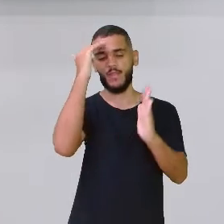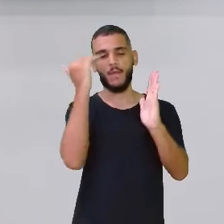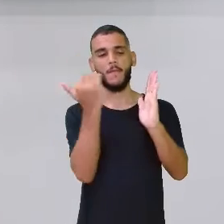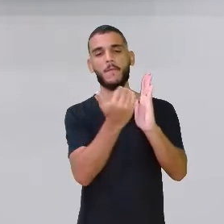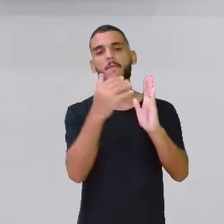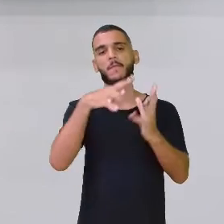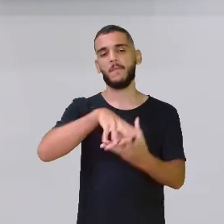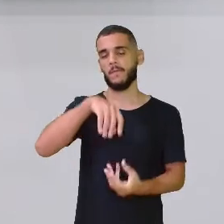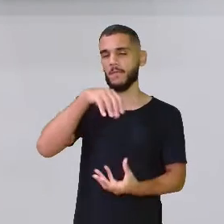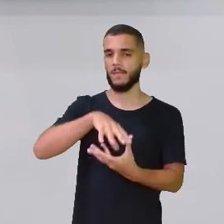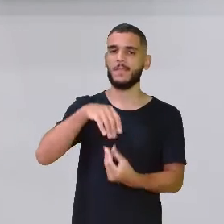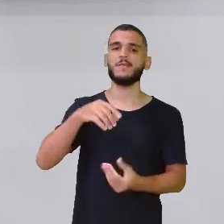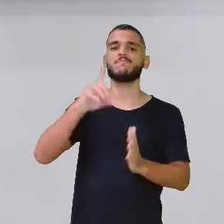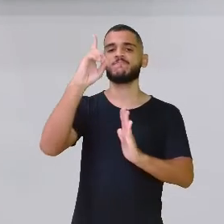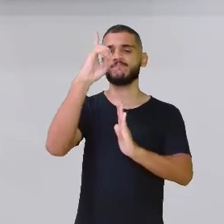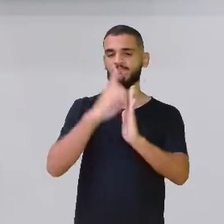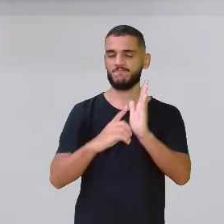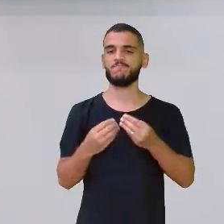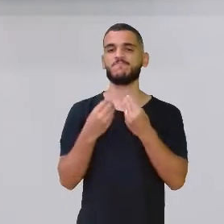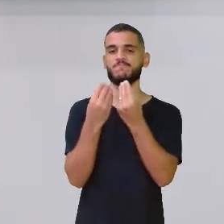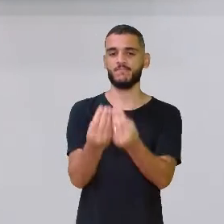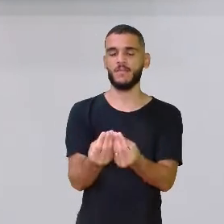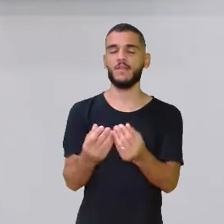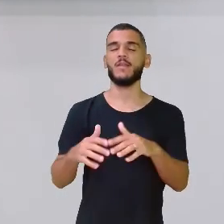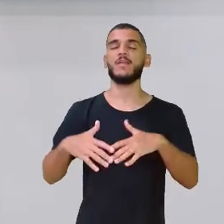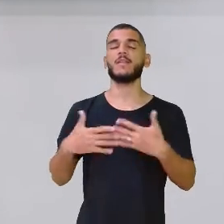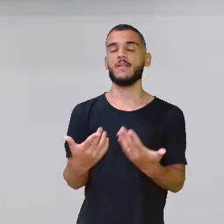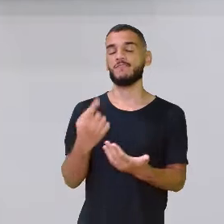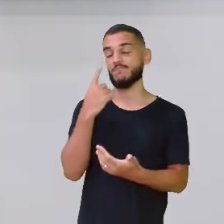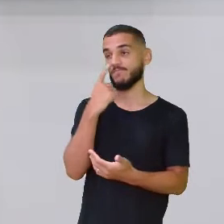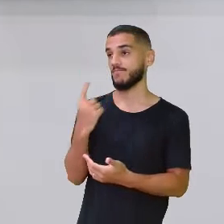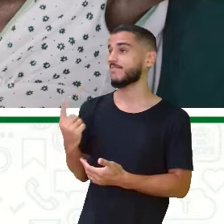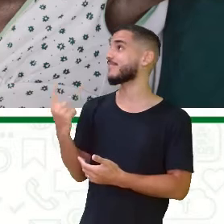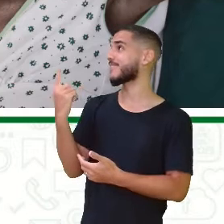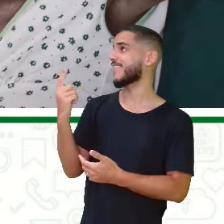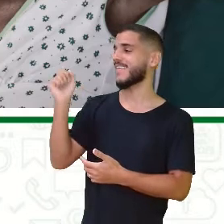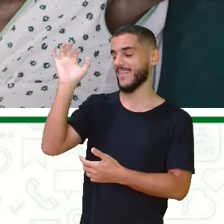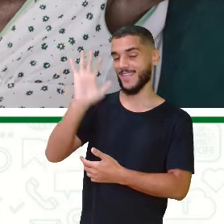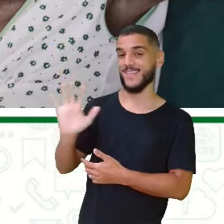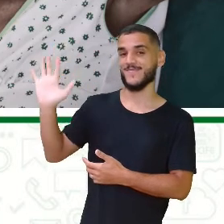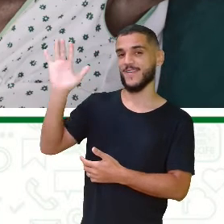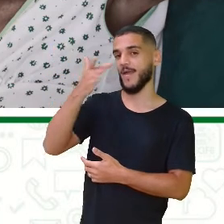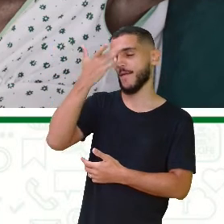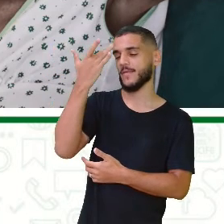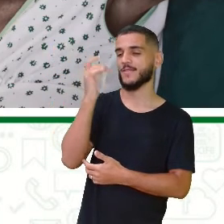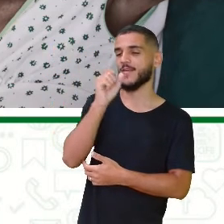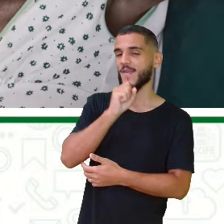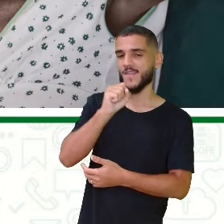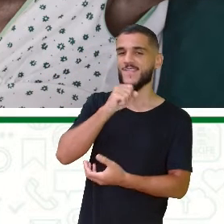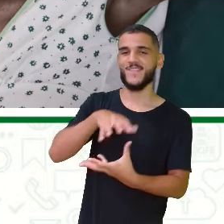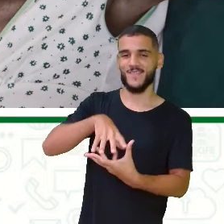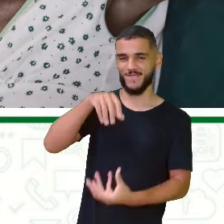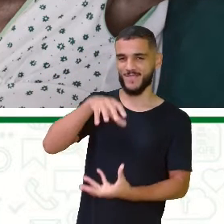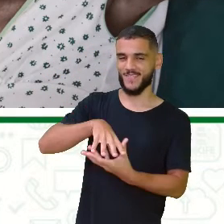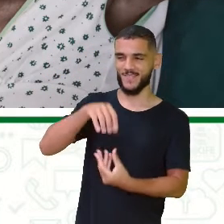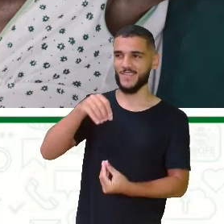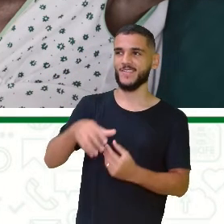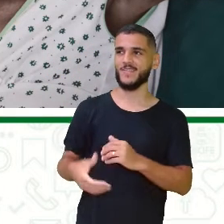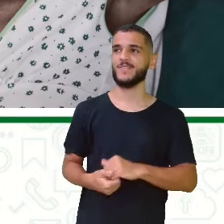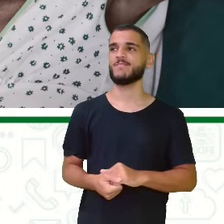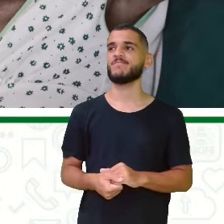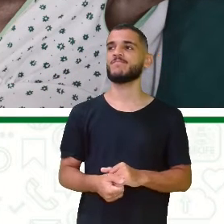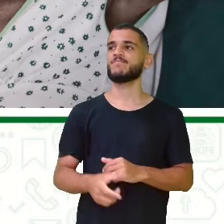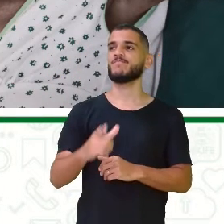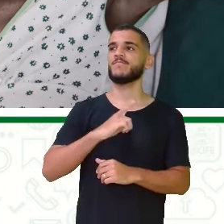direitos das pessoas idosas. Aí na imagem a gente vê uma pessoa idosa e aí faz